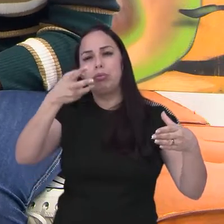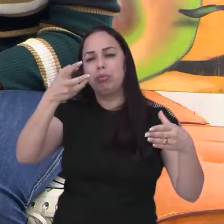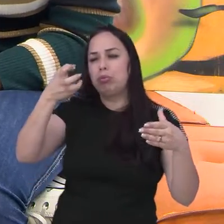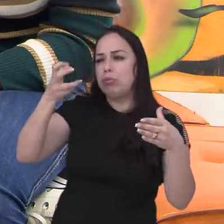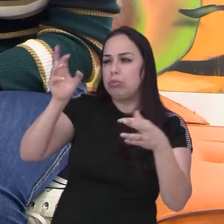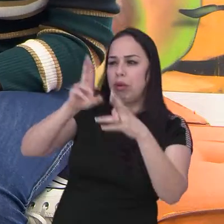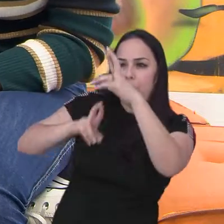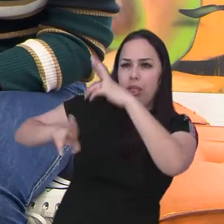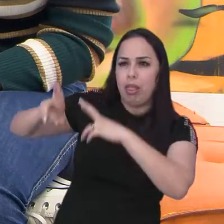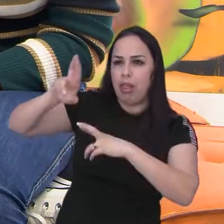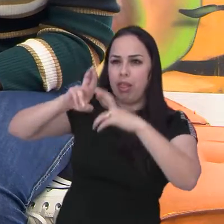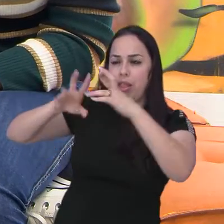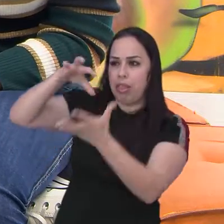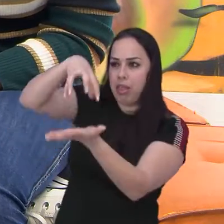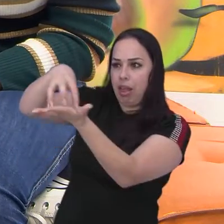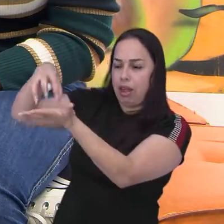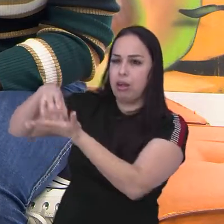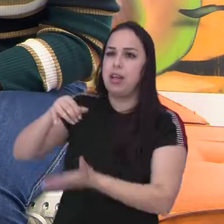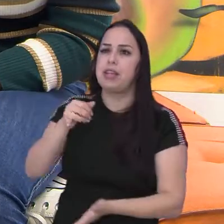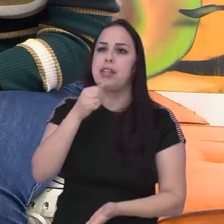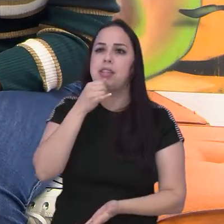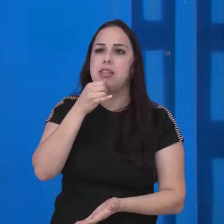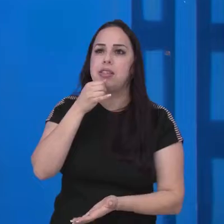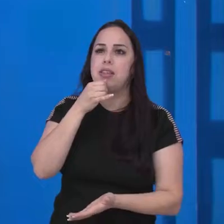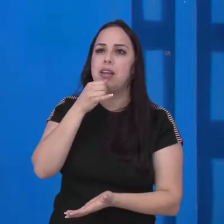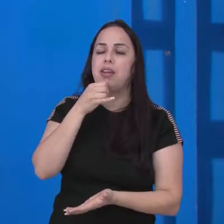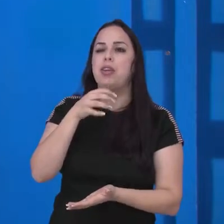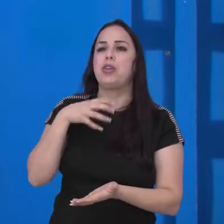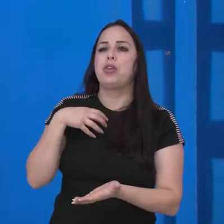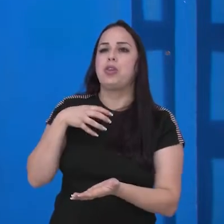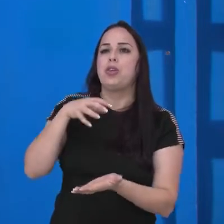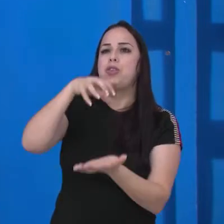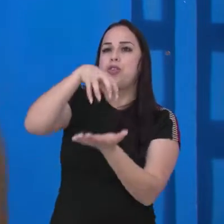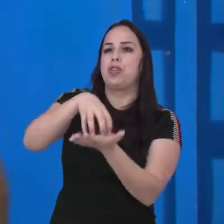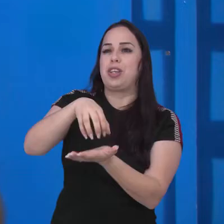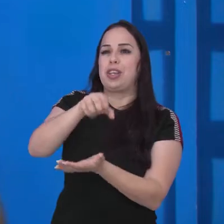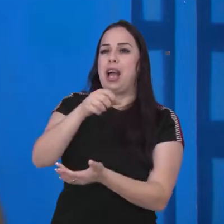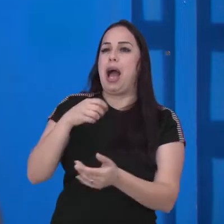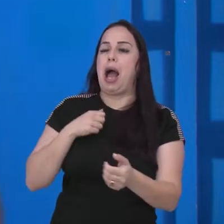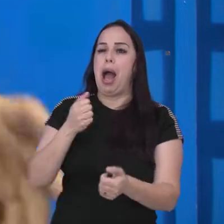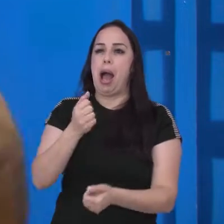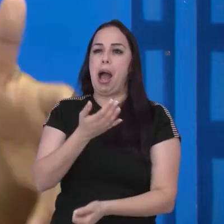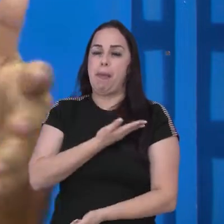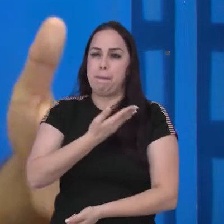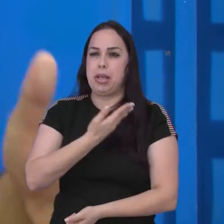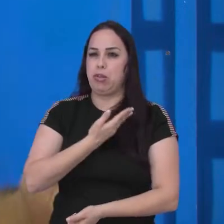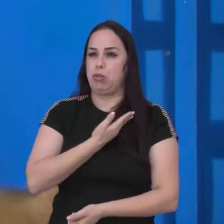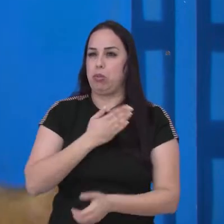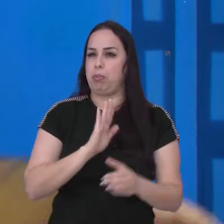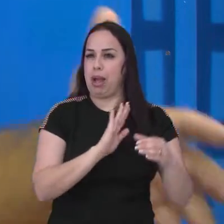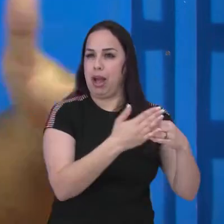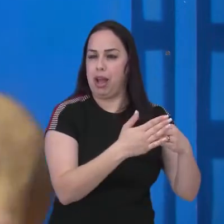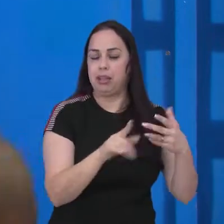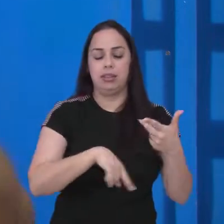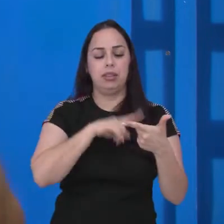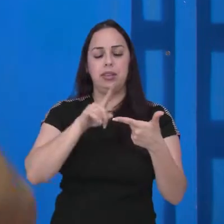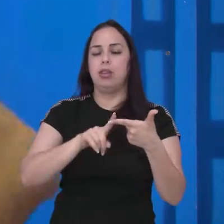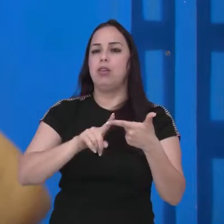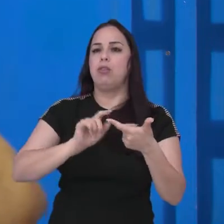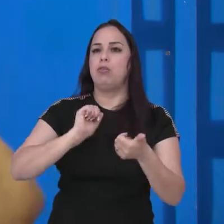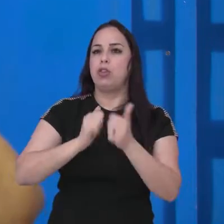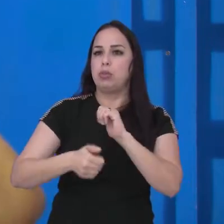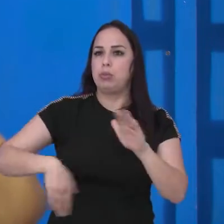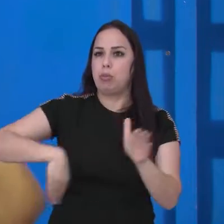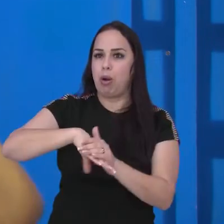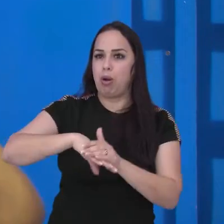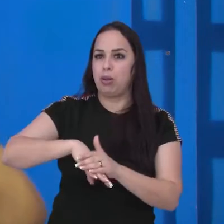as formas organizacionais que tem. Então tem lá sociedade de bairro, os times de futebol de várzea, né? Então você